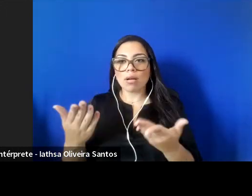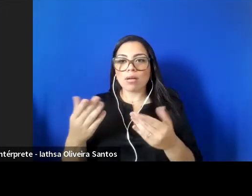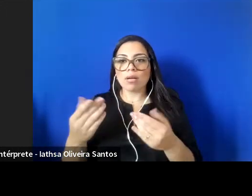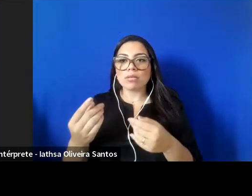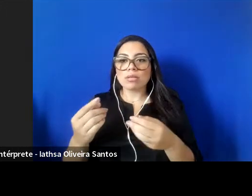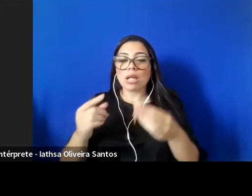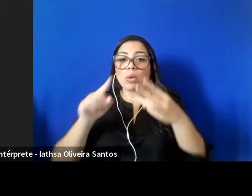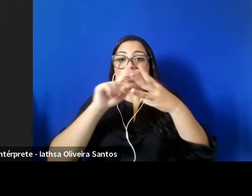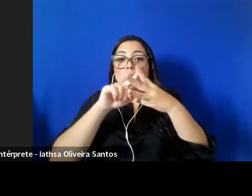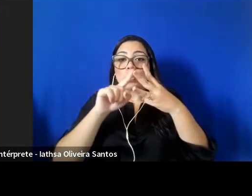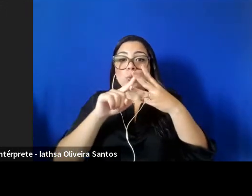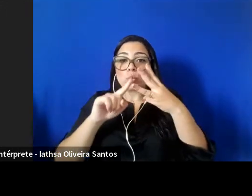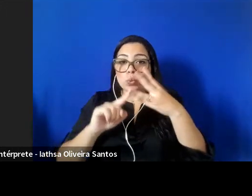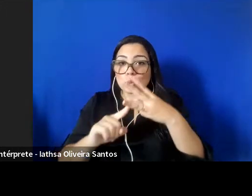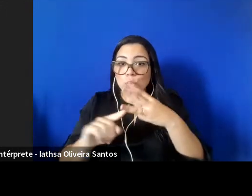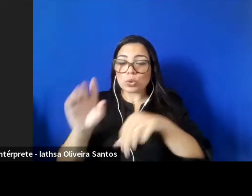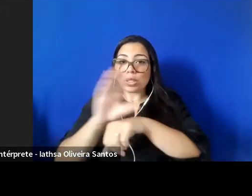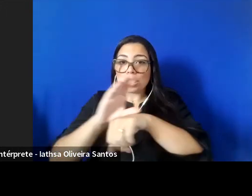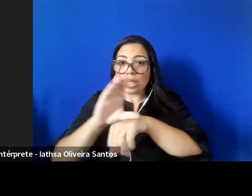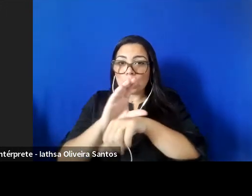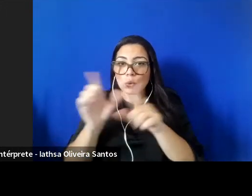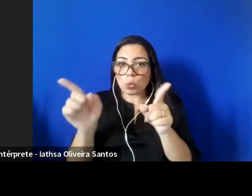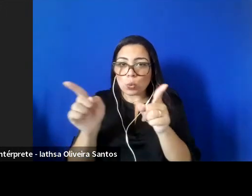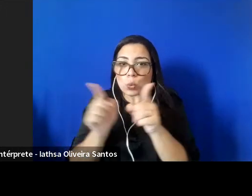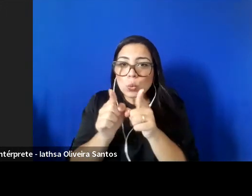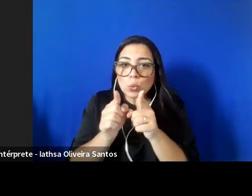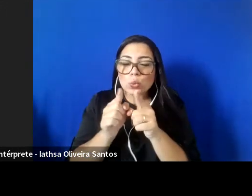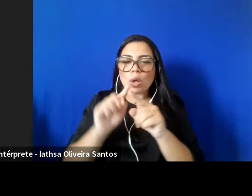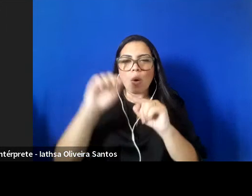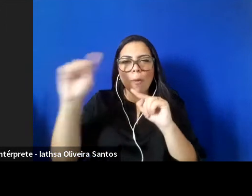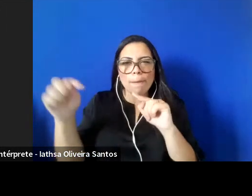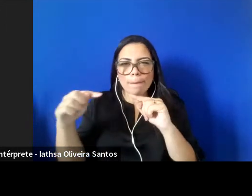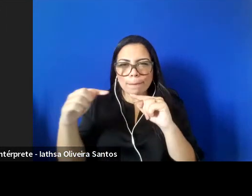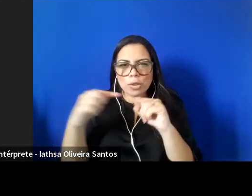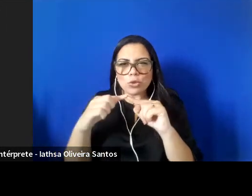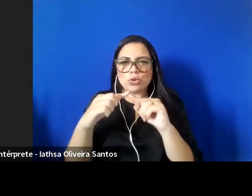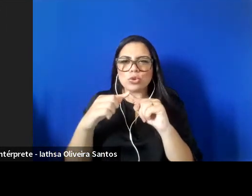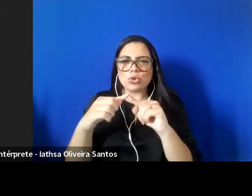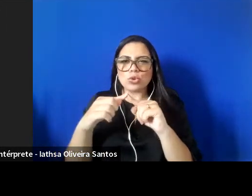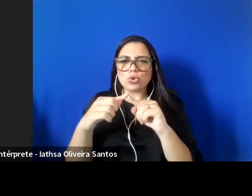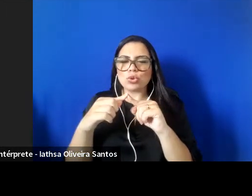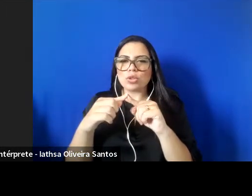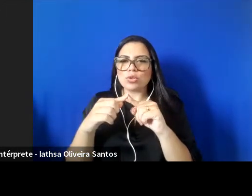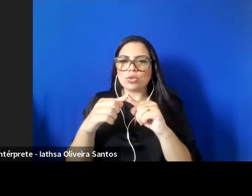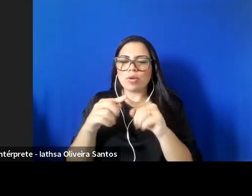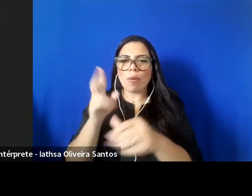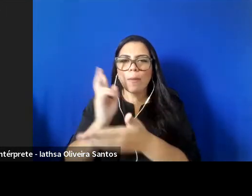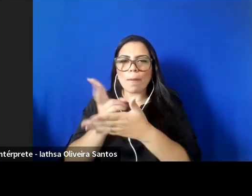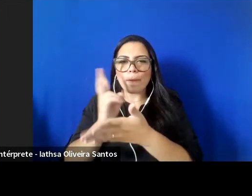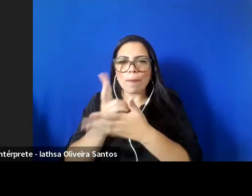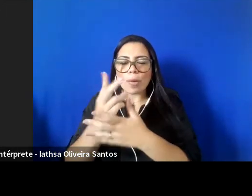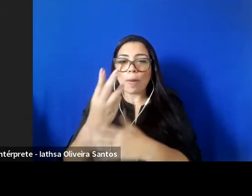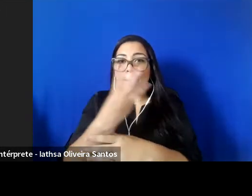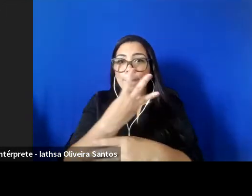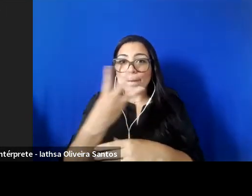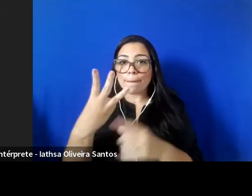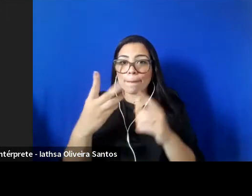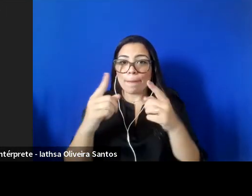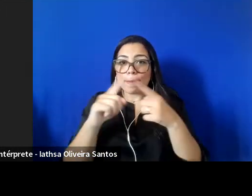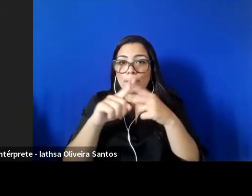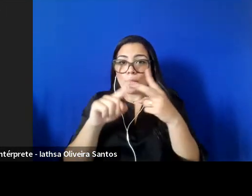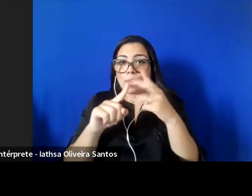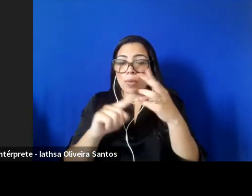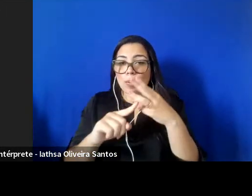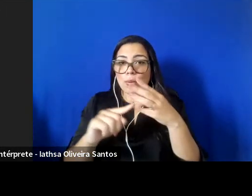três cursos curtos, né, bem objetivos, é o mesmo curso para três atores fundamentais, que é o